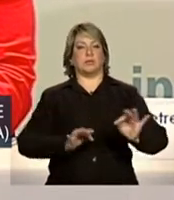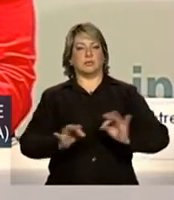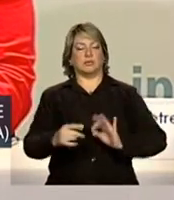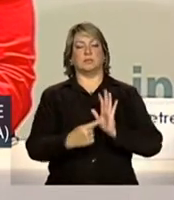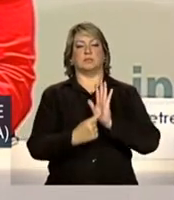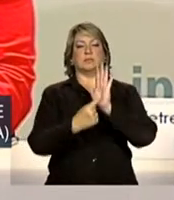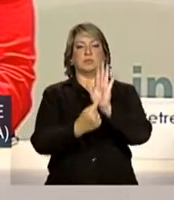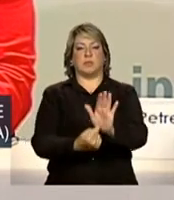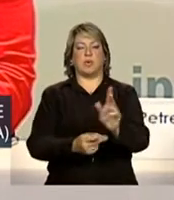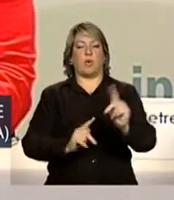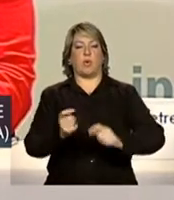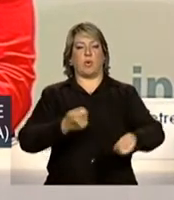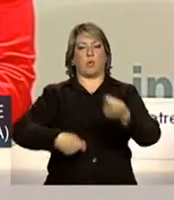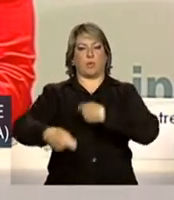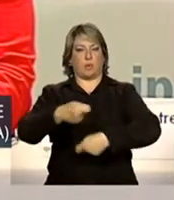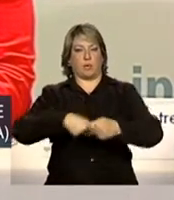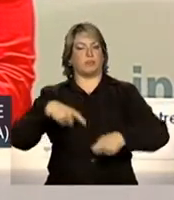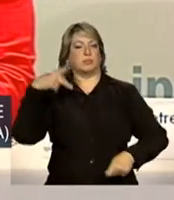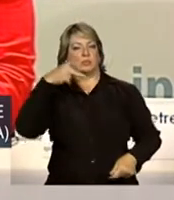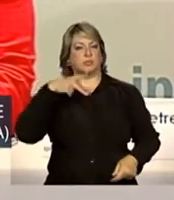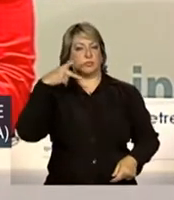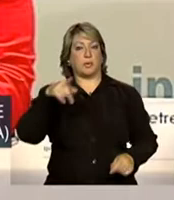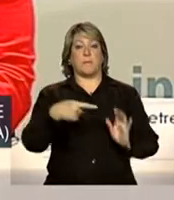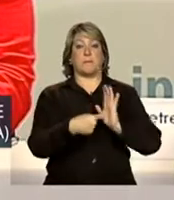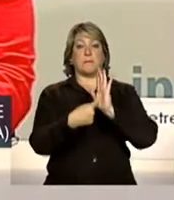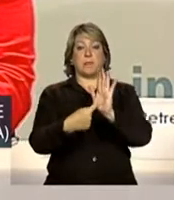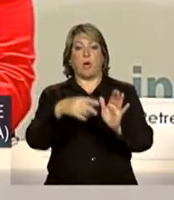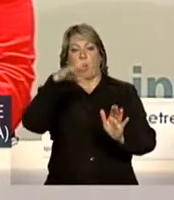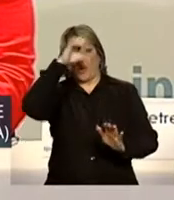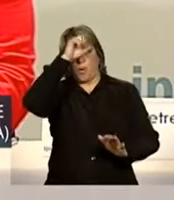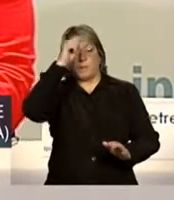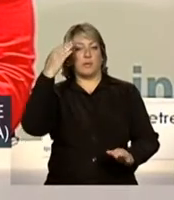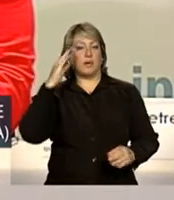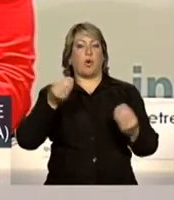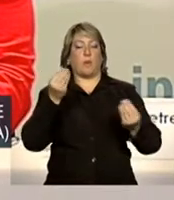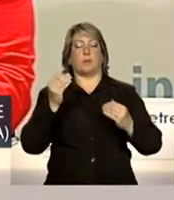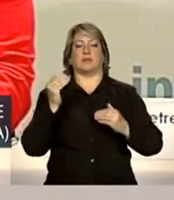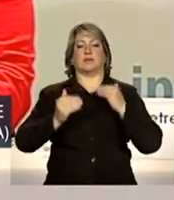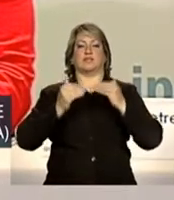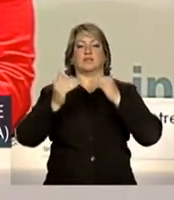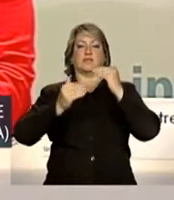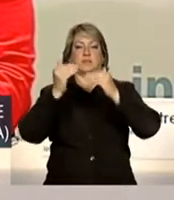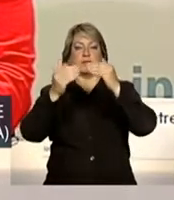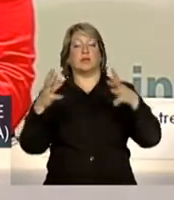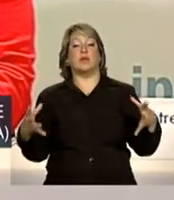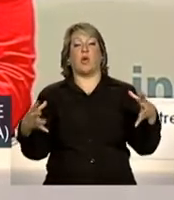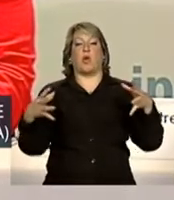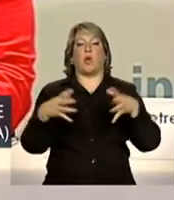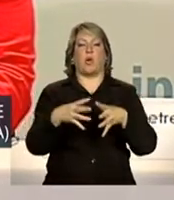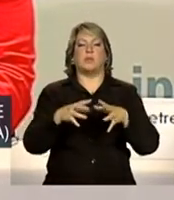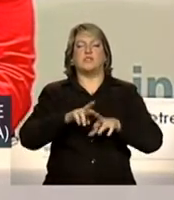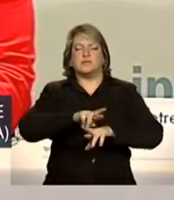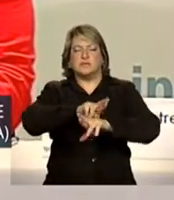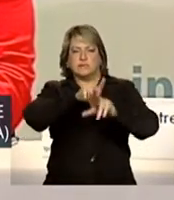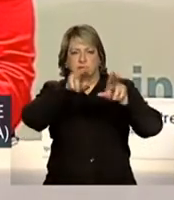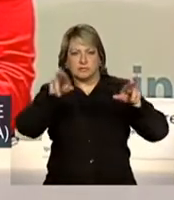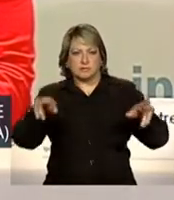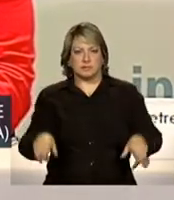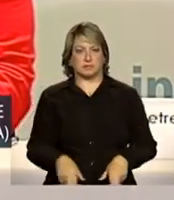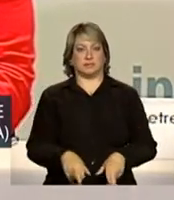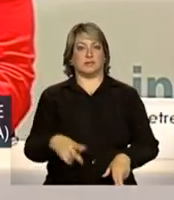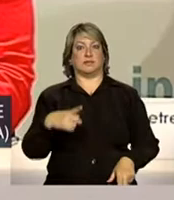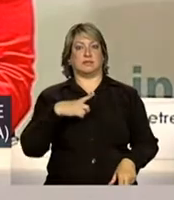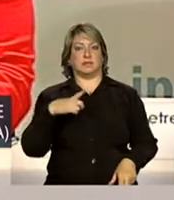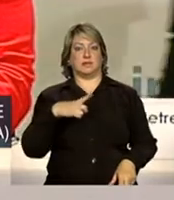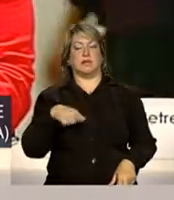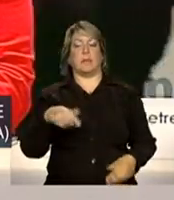de economia política ao indicar que a compreensão do fenômeno do desenvolvimento engloba múltiplas dimensões, sendo